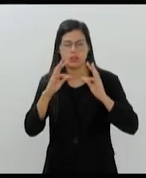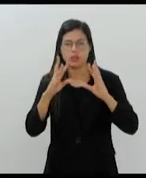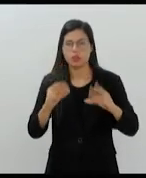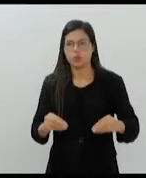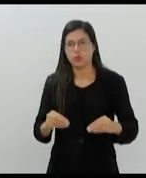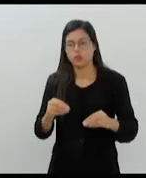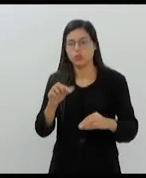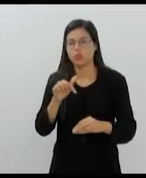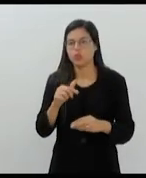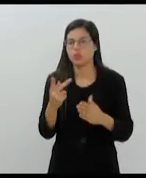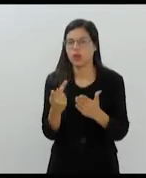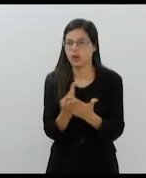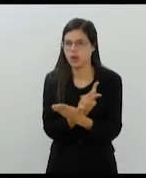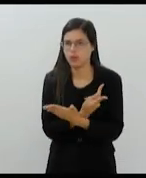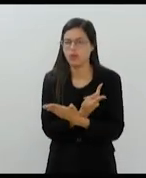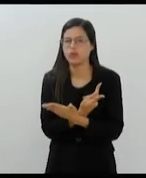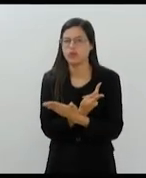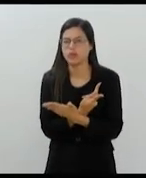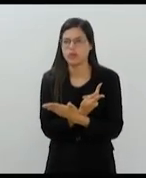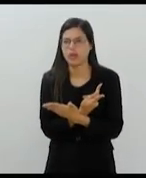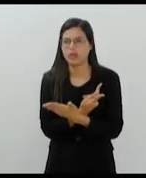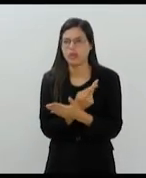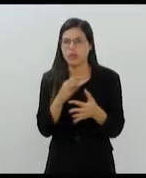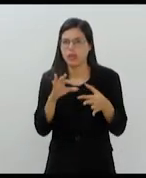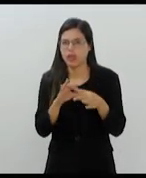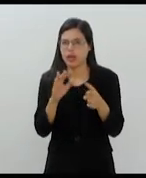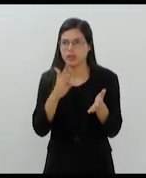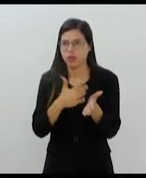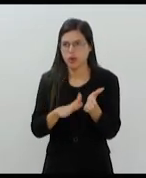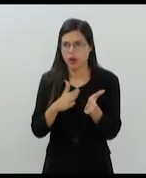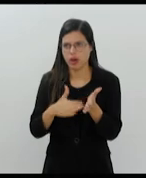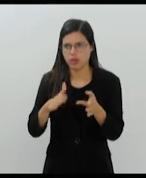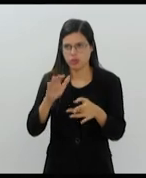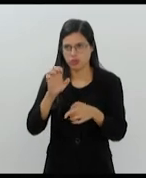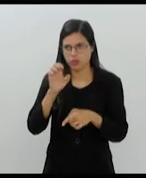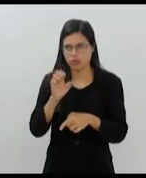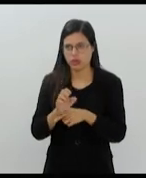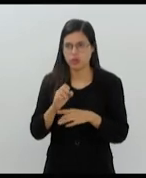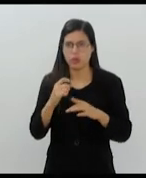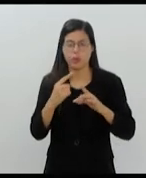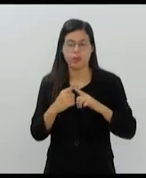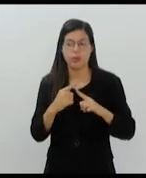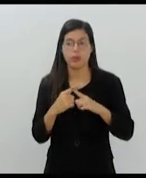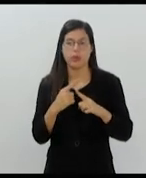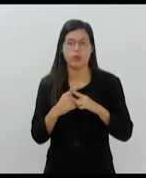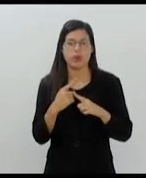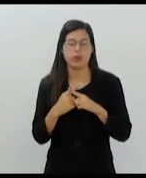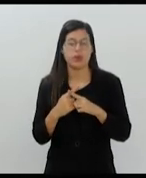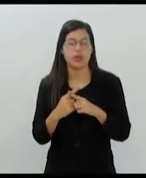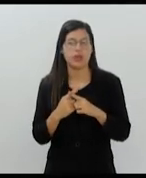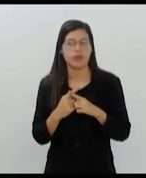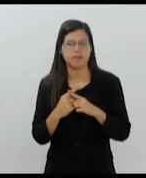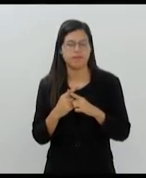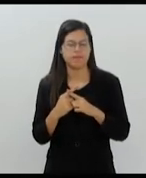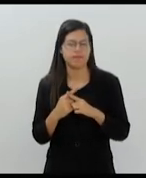em relação aos gastos do Estado. Porque se de um